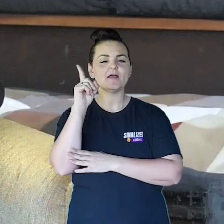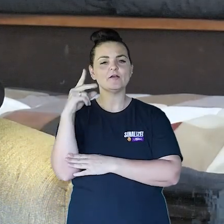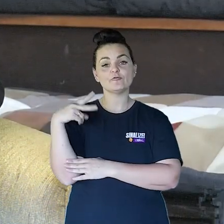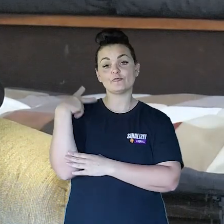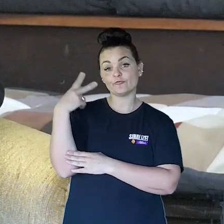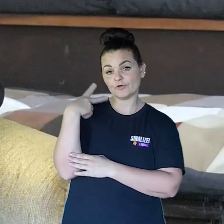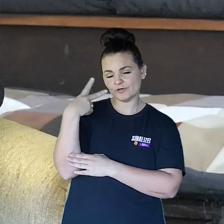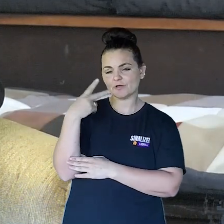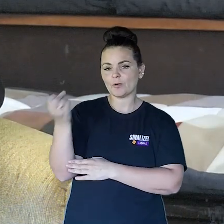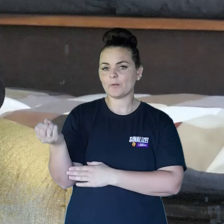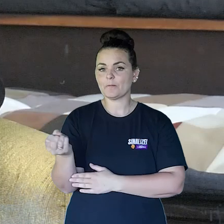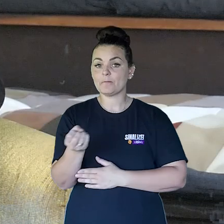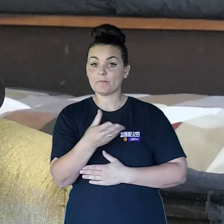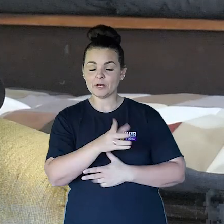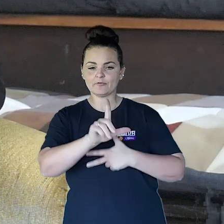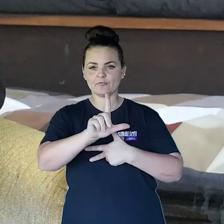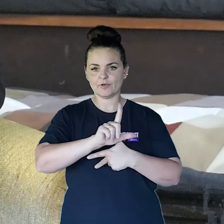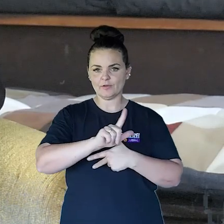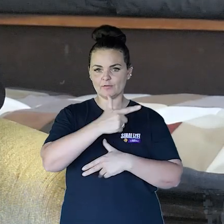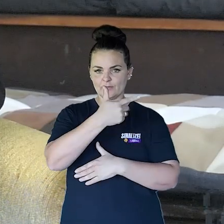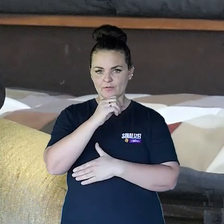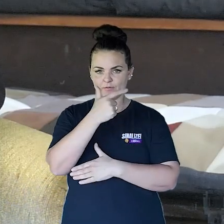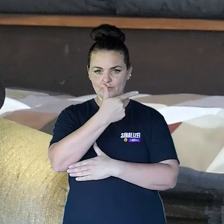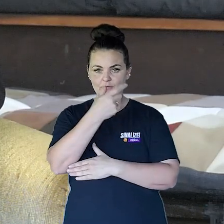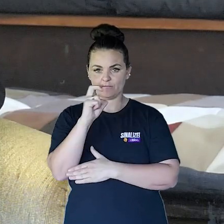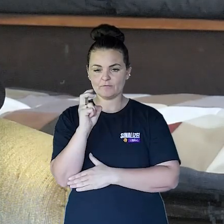vereadores eleitos para a nova legislatura